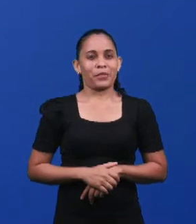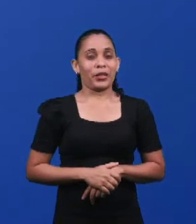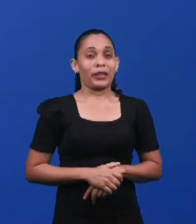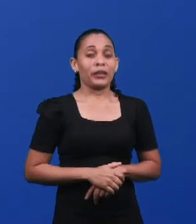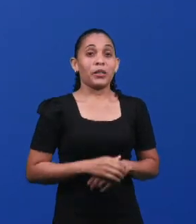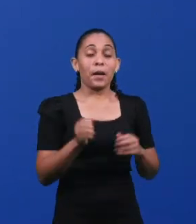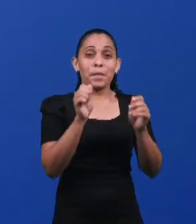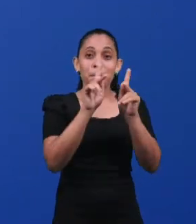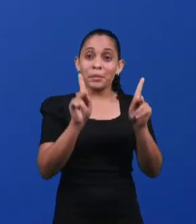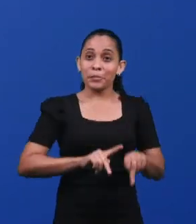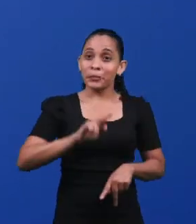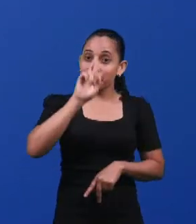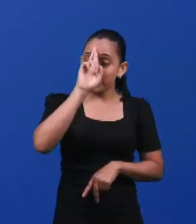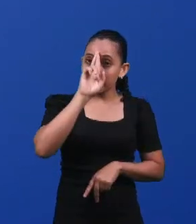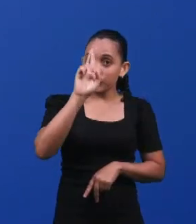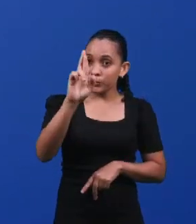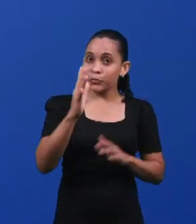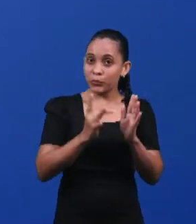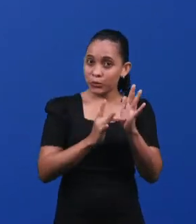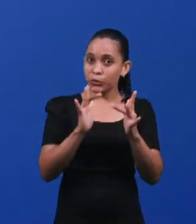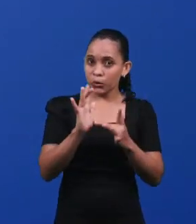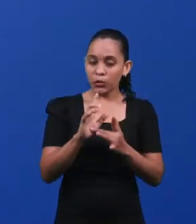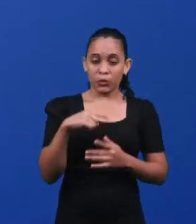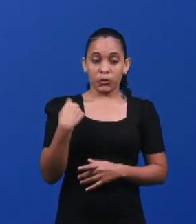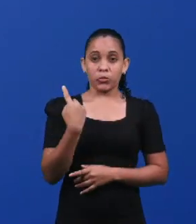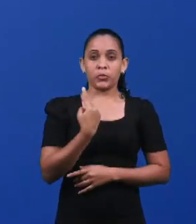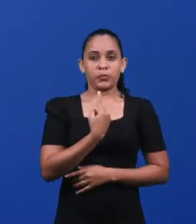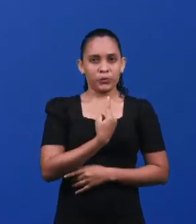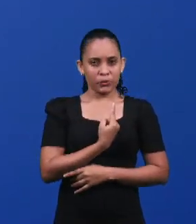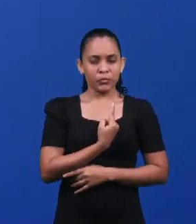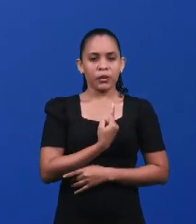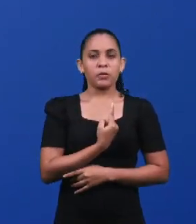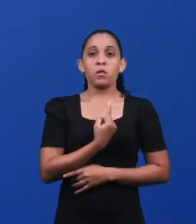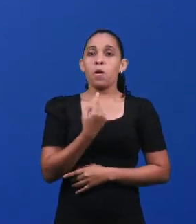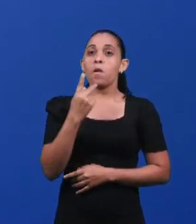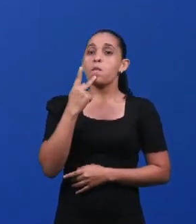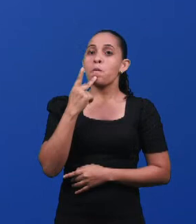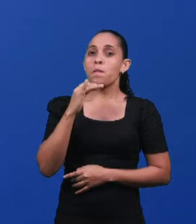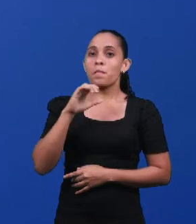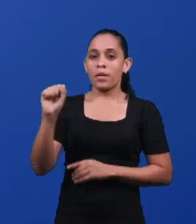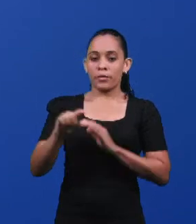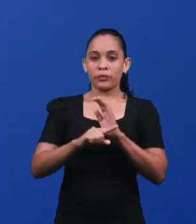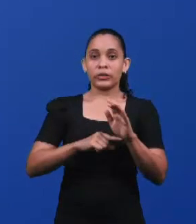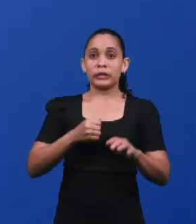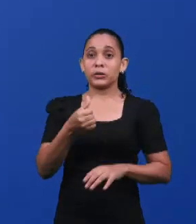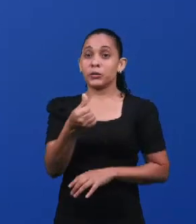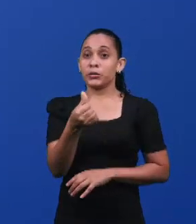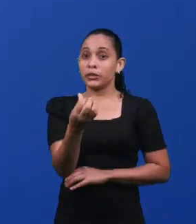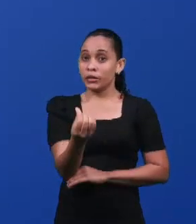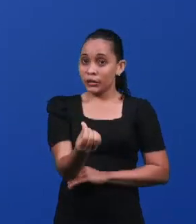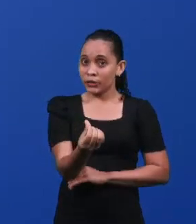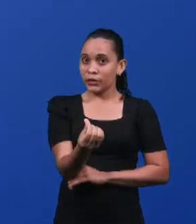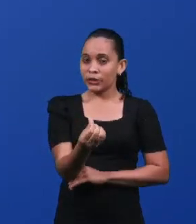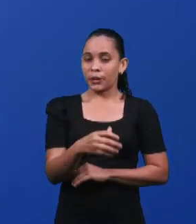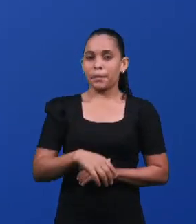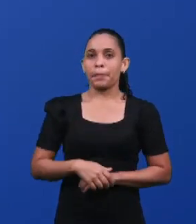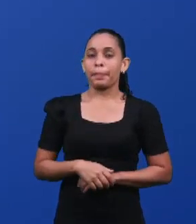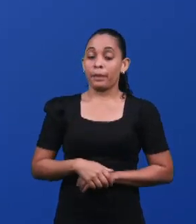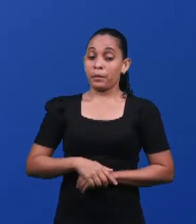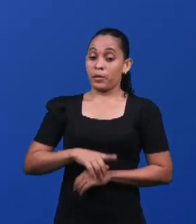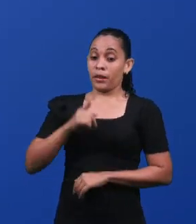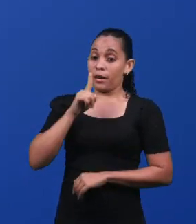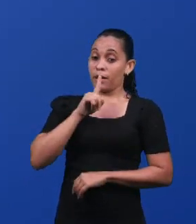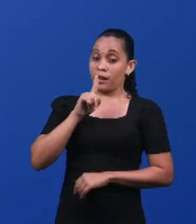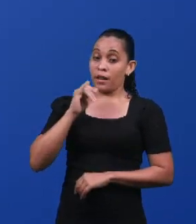Senhor Jesus. Nós podemos ver o Pai representado aqui no versículo 16, que nos diz assim: porém, ele lhe disse: